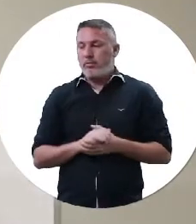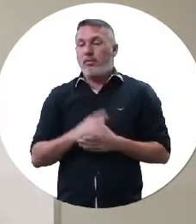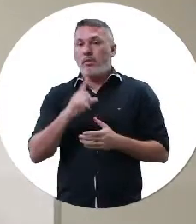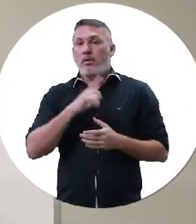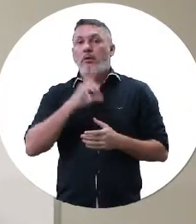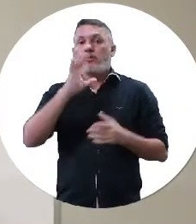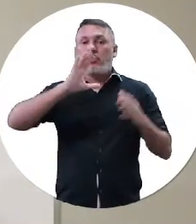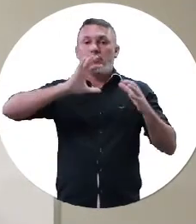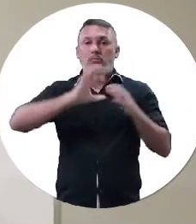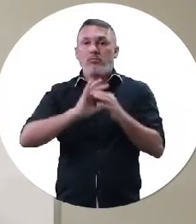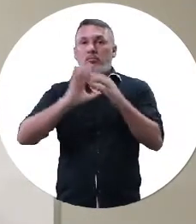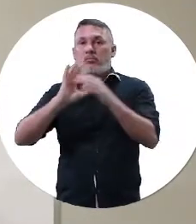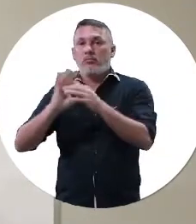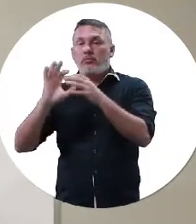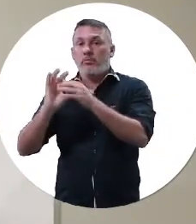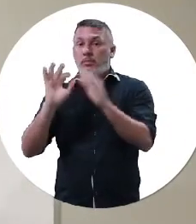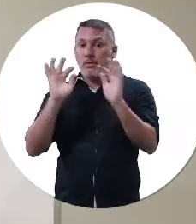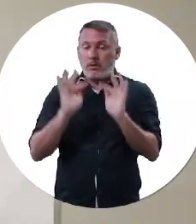propano,